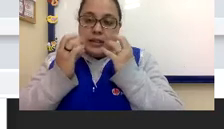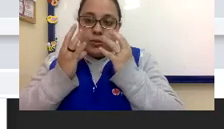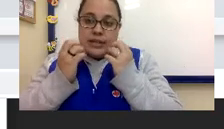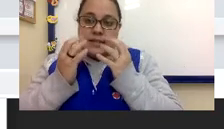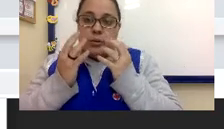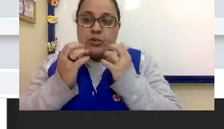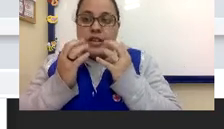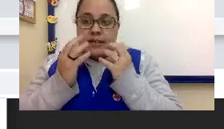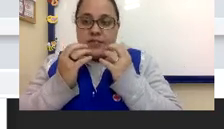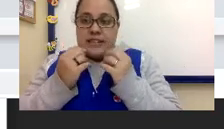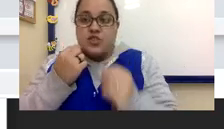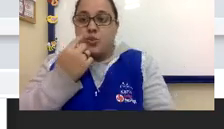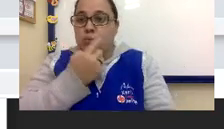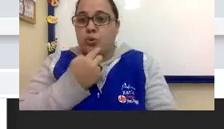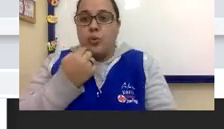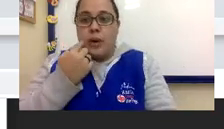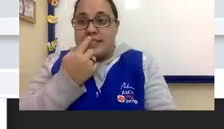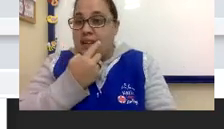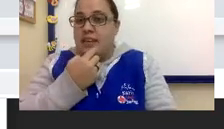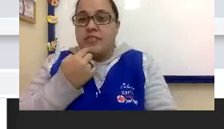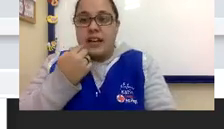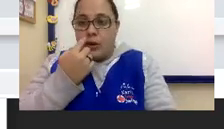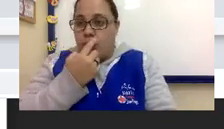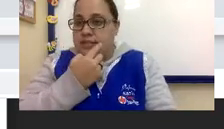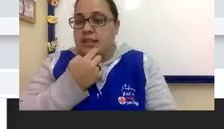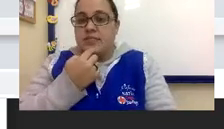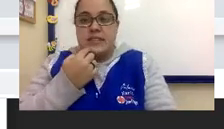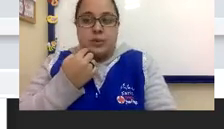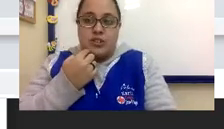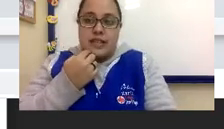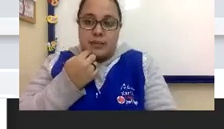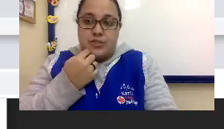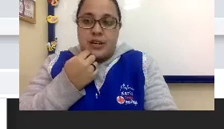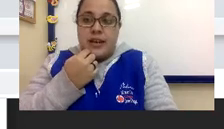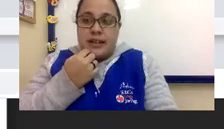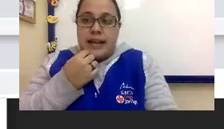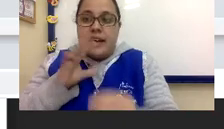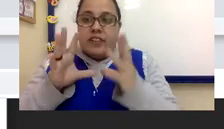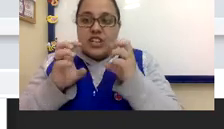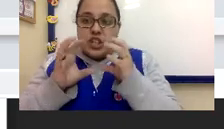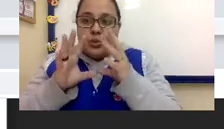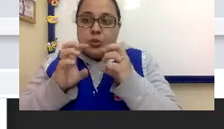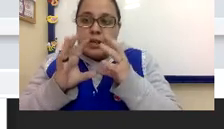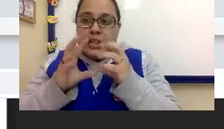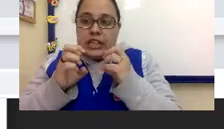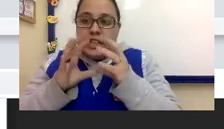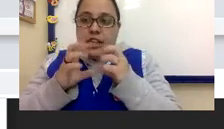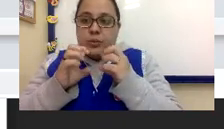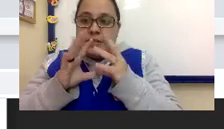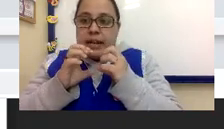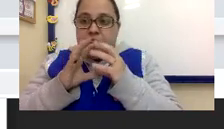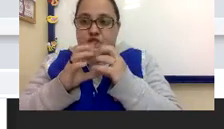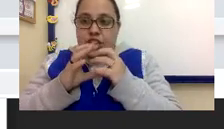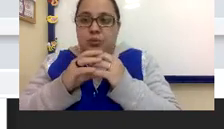junta a trituração que os dentes fazem junto com a saliva, com a salivação que nós temos, né? Vai deixando tudo